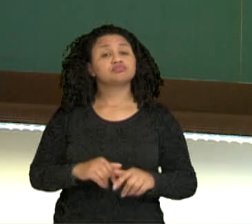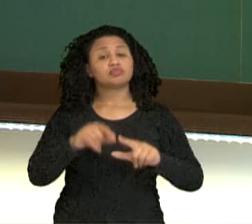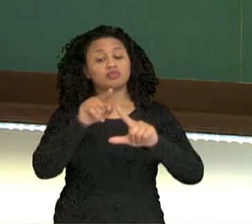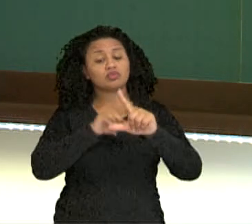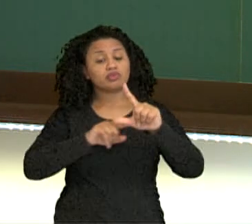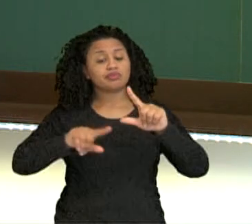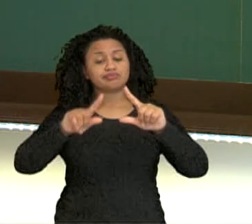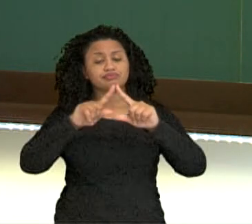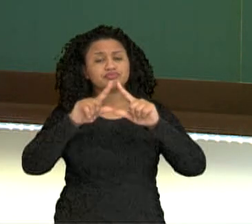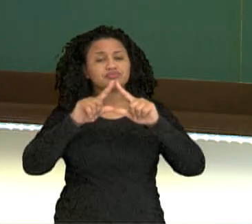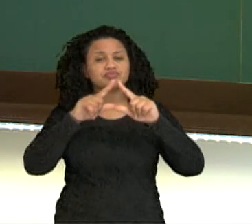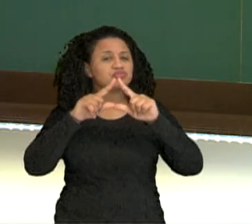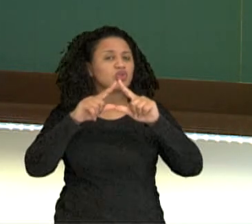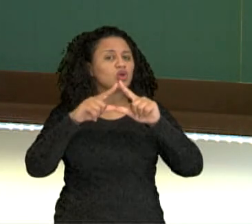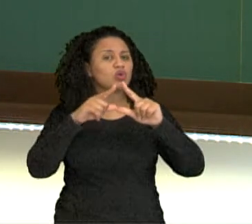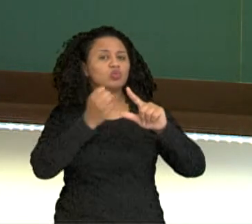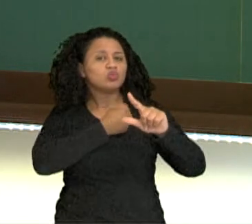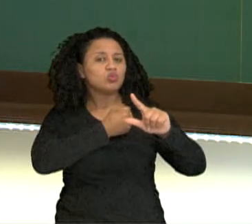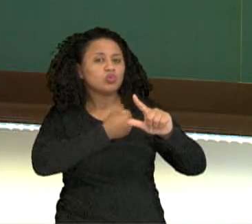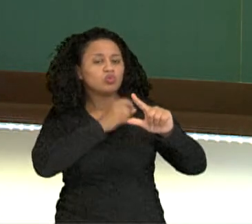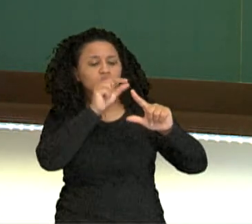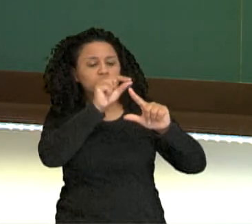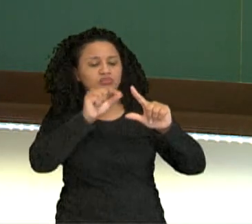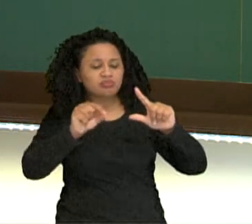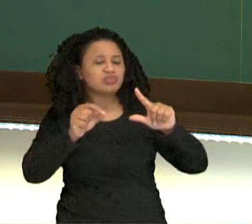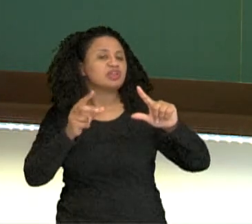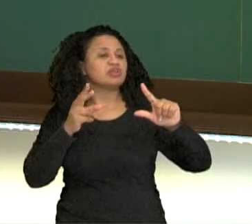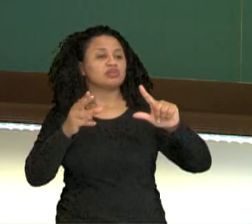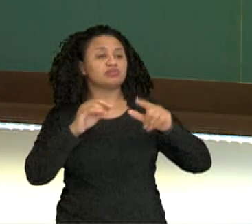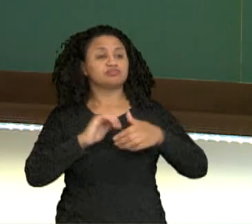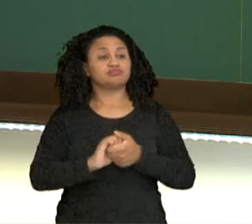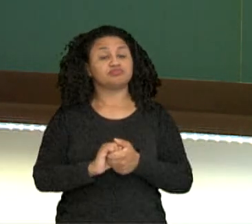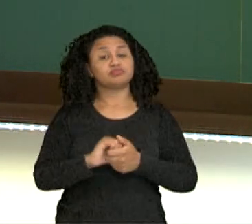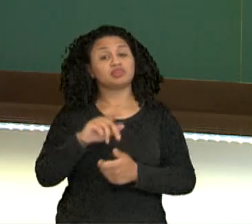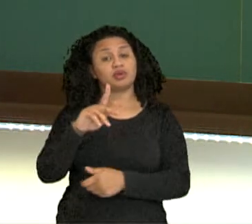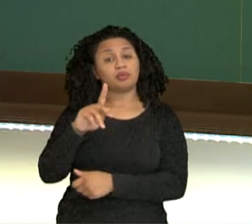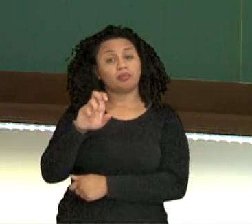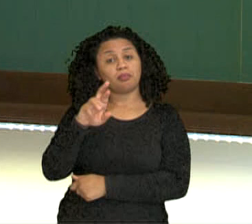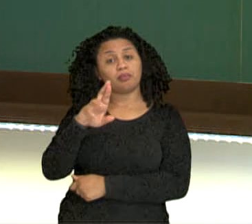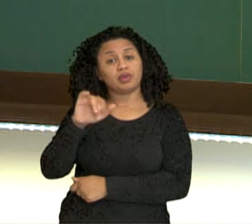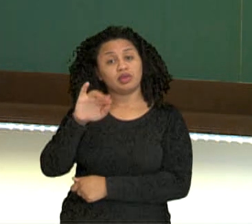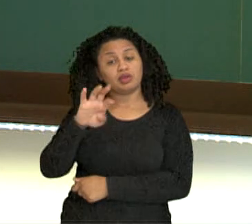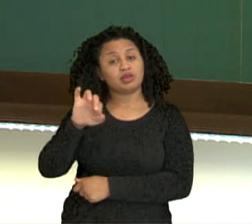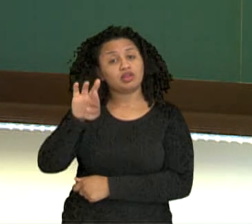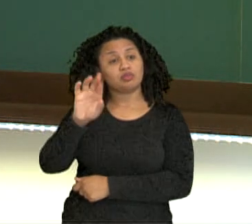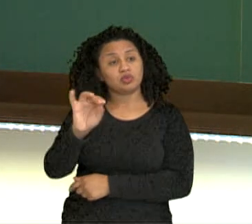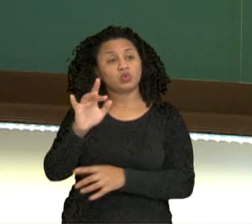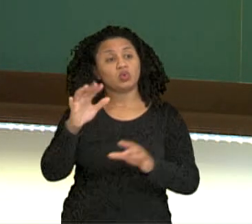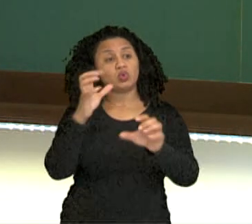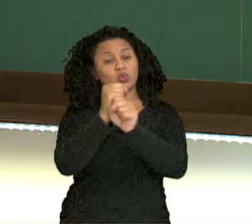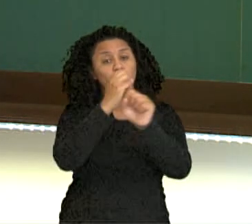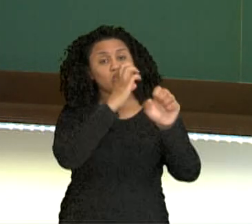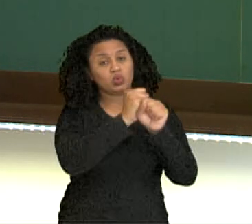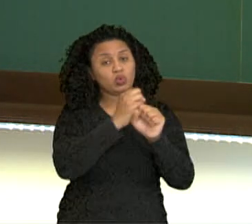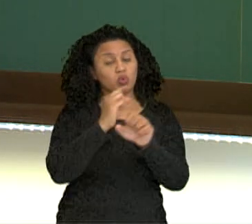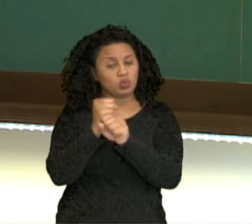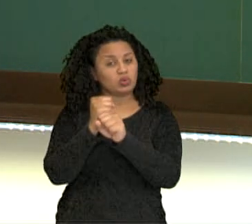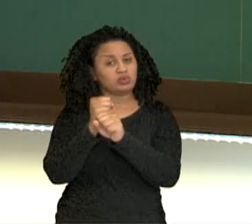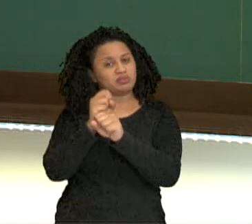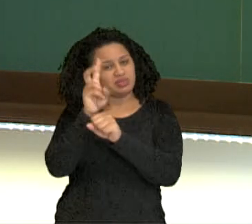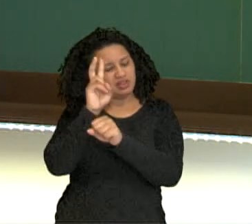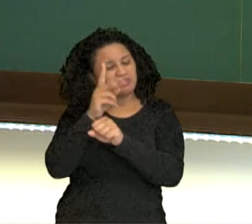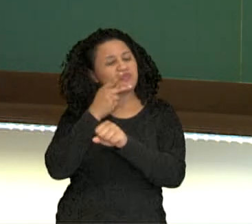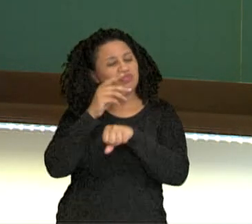lados são iguaizinhos, tá? E perímetro é a soma das medidas dos lados. Lembra as dicas que eu dei antes